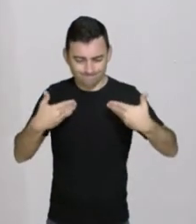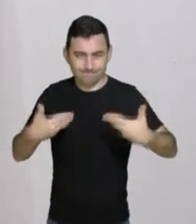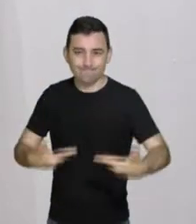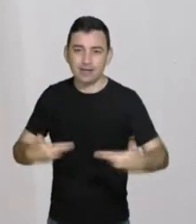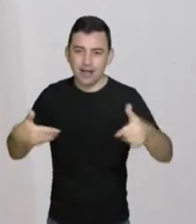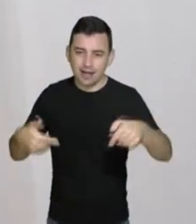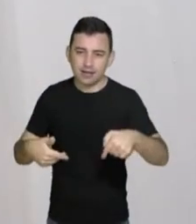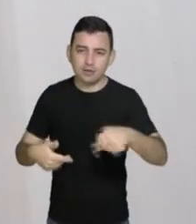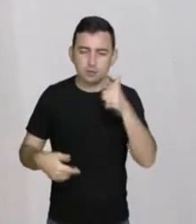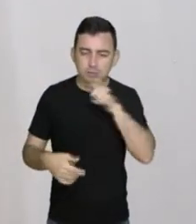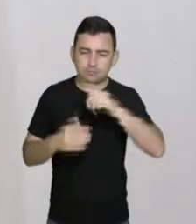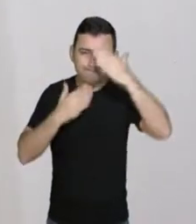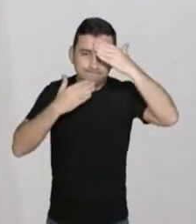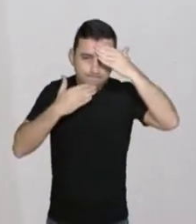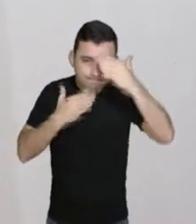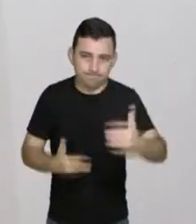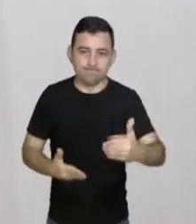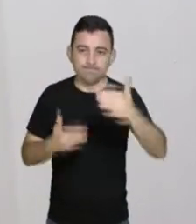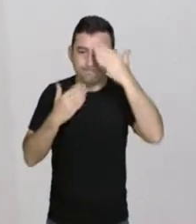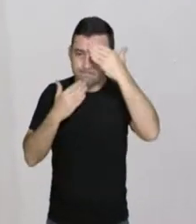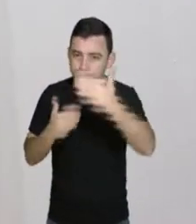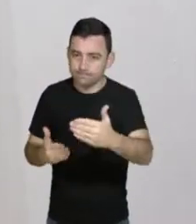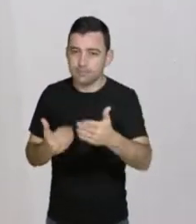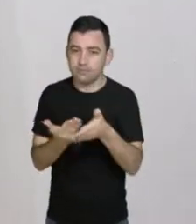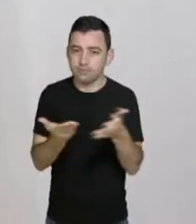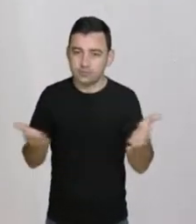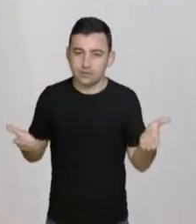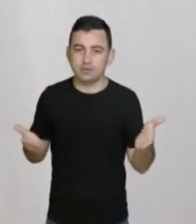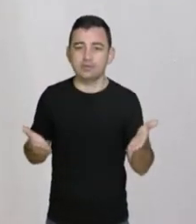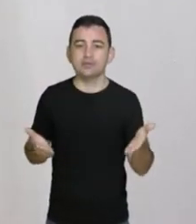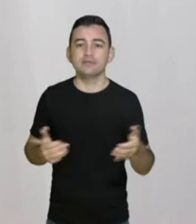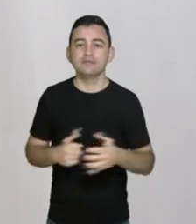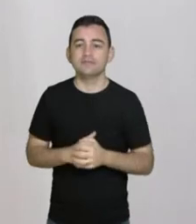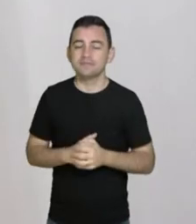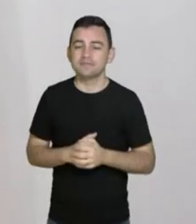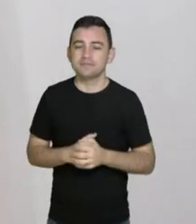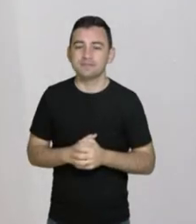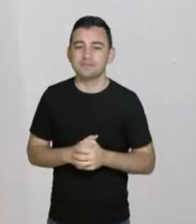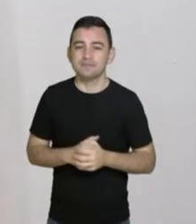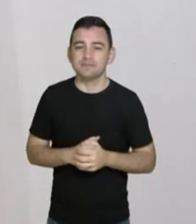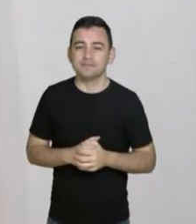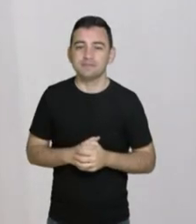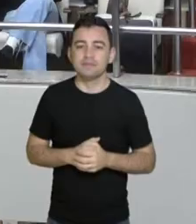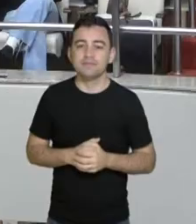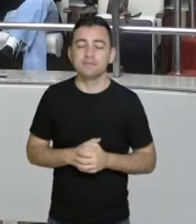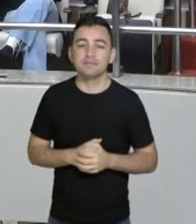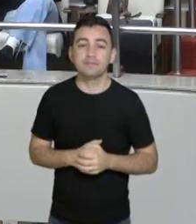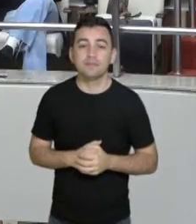o meu muito obrigado e sigamos nessa caminhada. Um beijo no coração de todos. Aplausos.